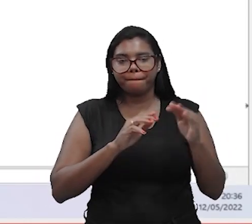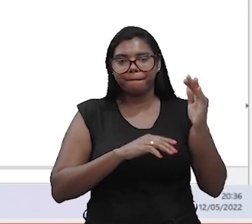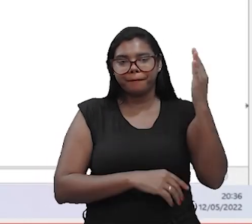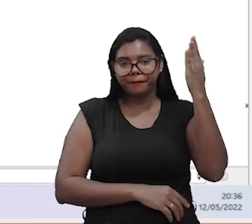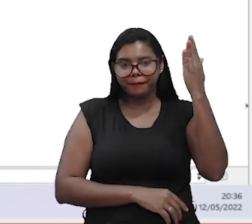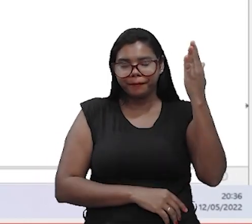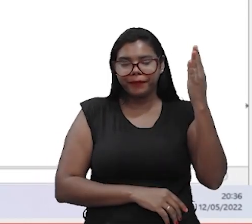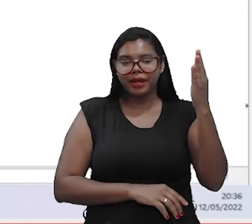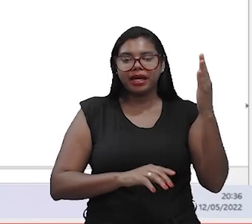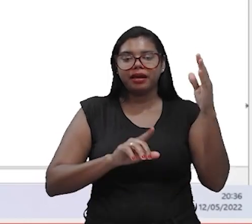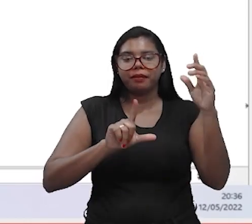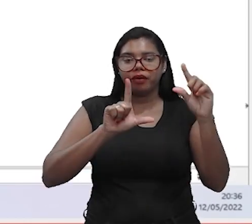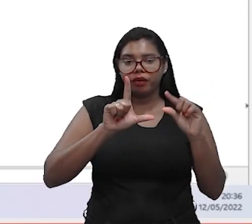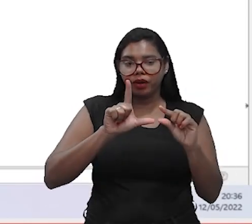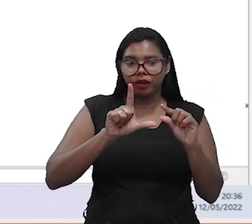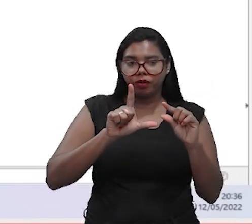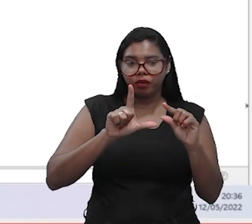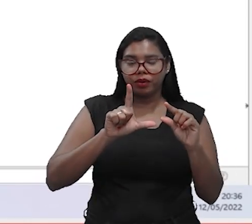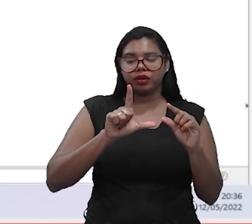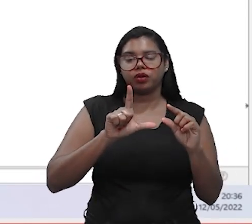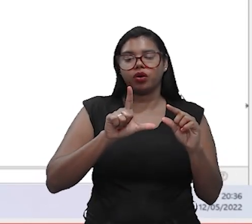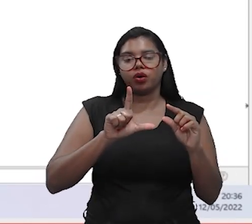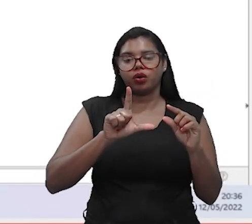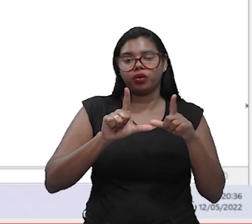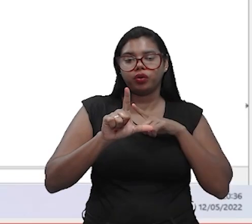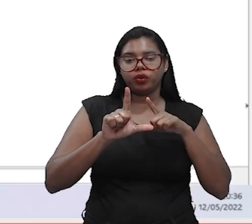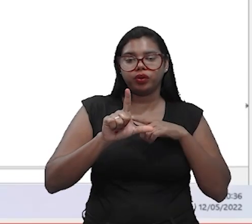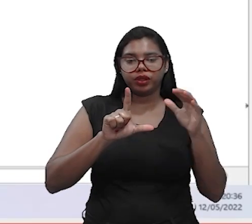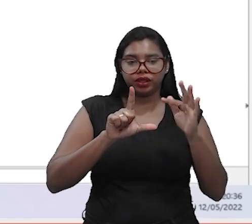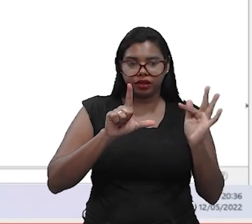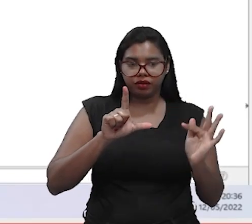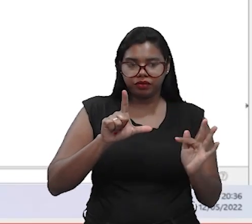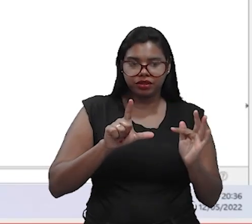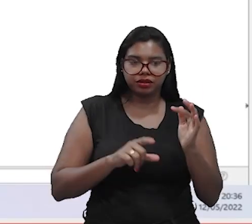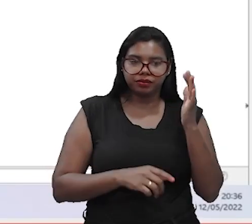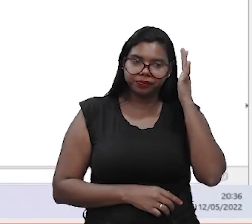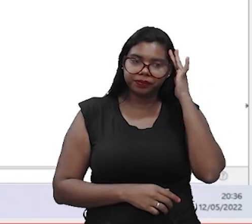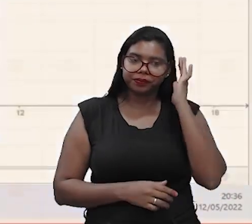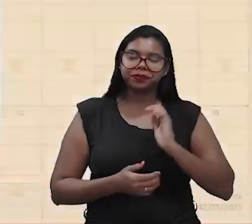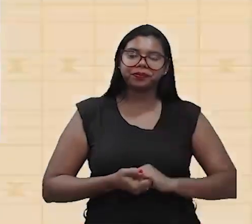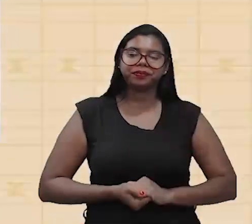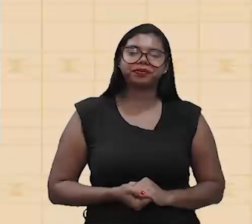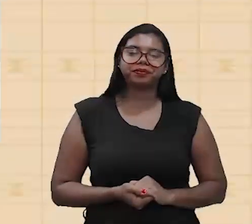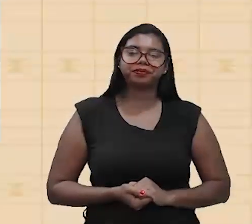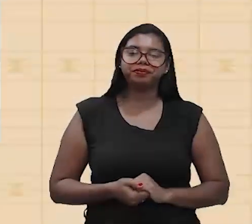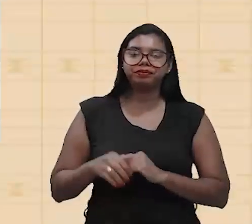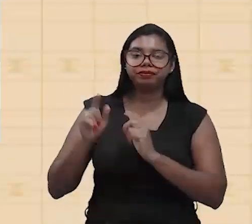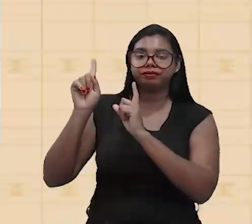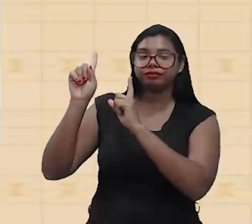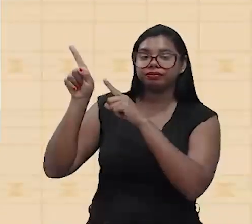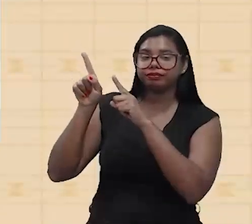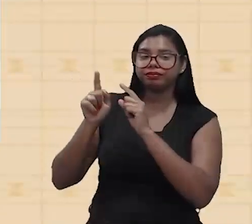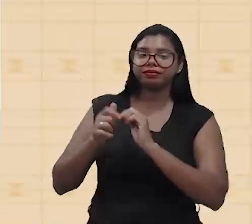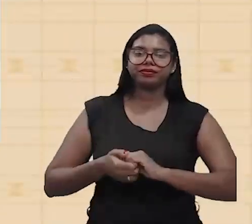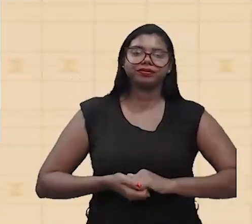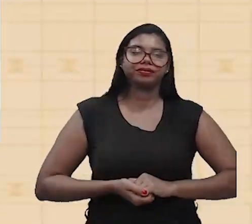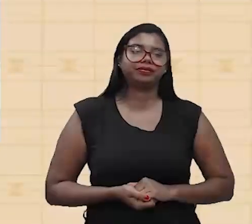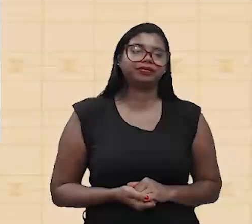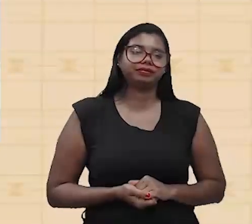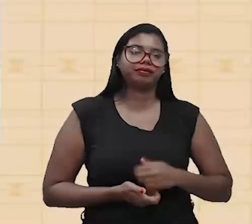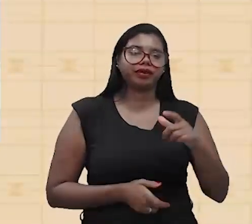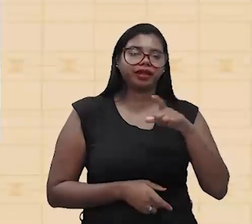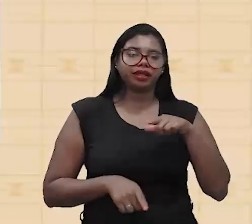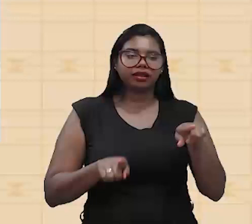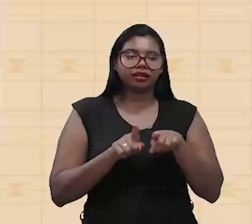menor valor que tem na função. Beleza? Show de bola? E aí eu tenho o gráfico